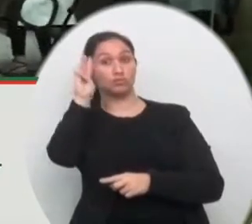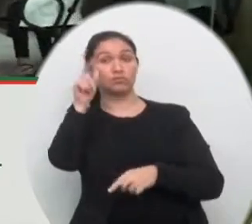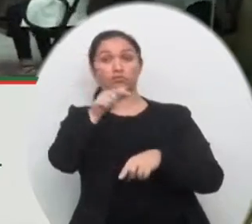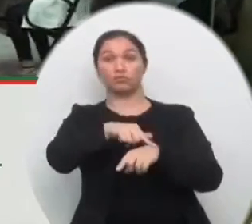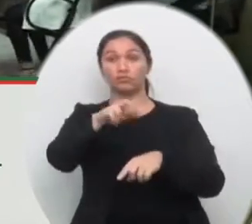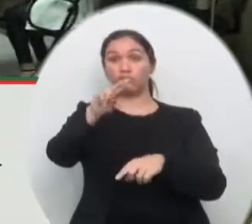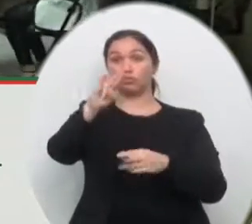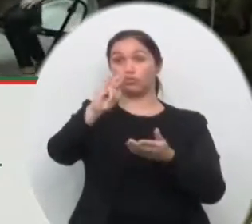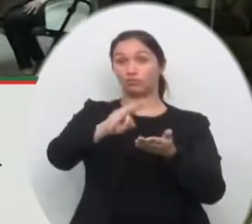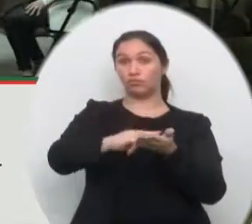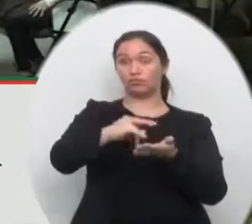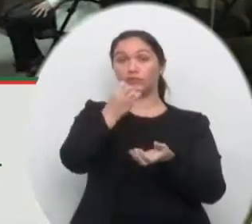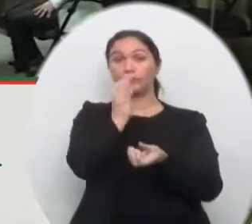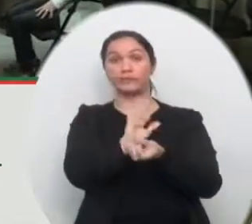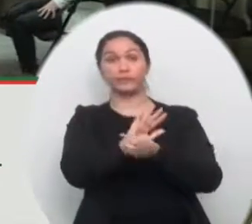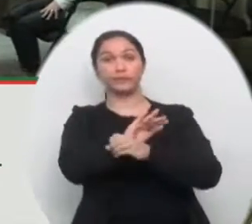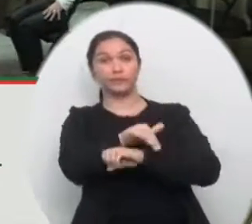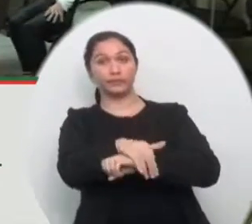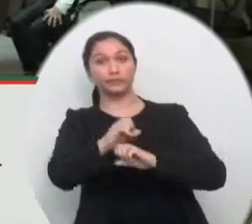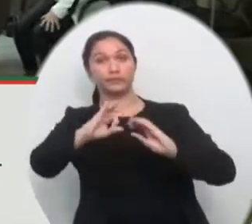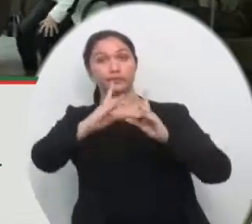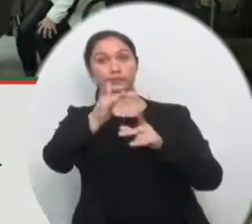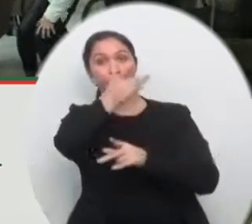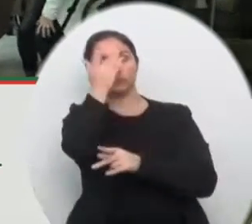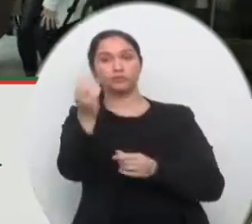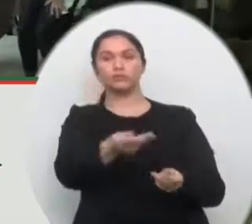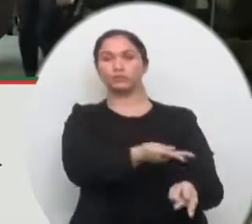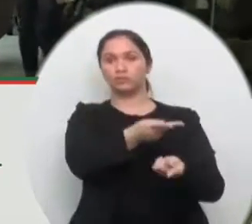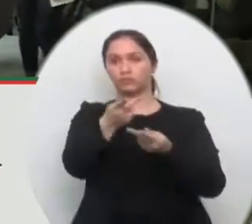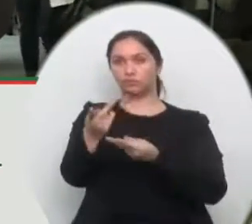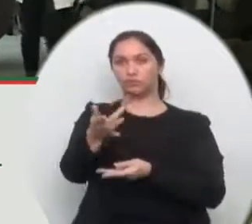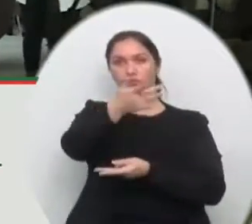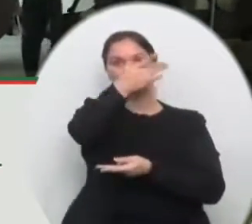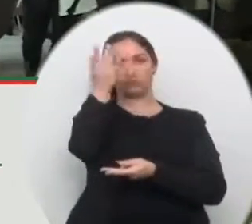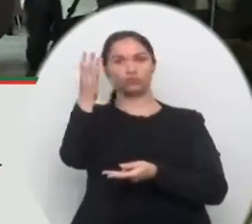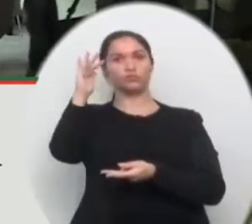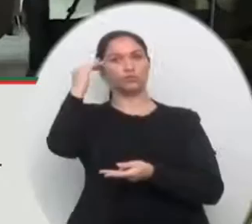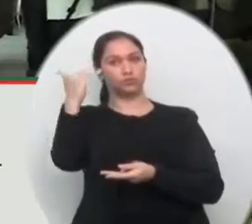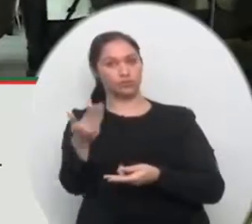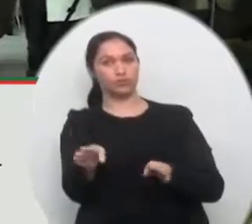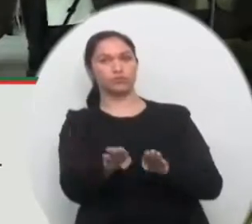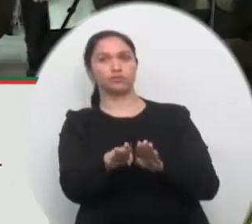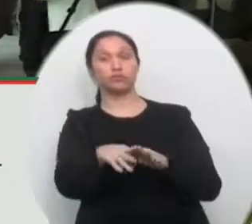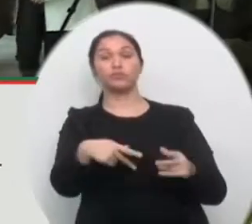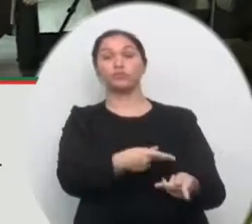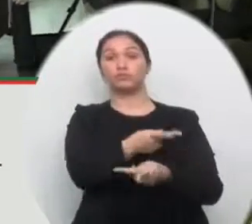todos. Convido o homenageado a vir e também os convidados aqui.